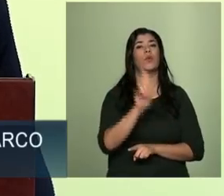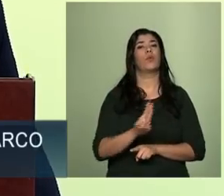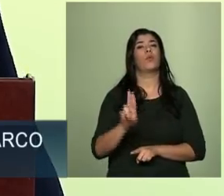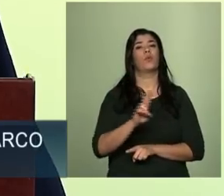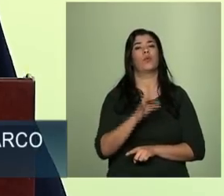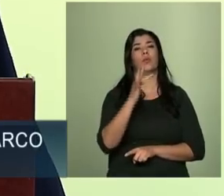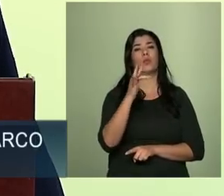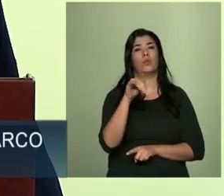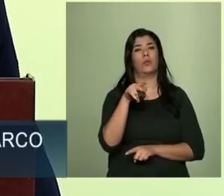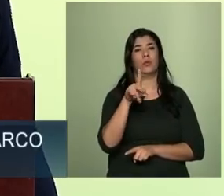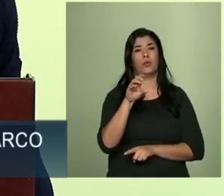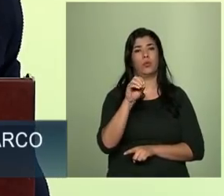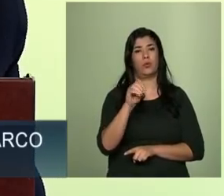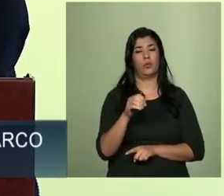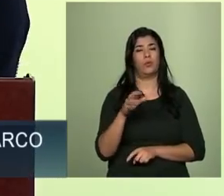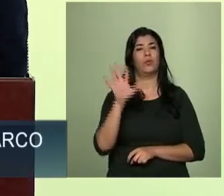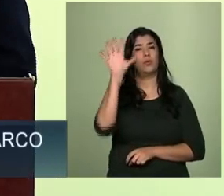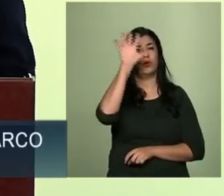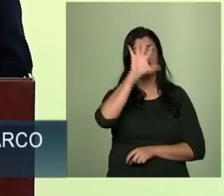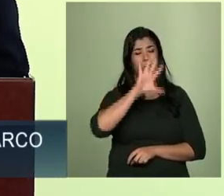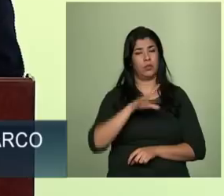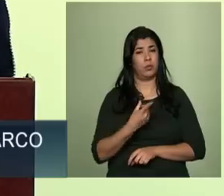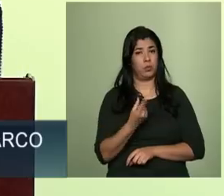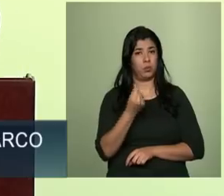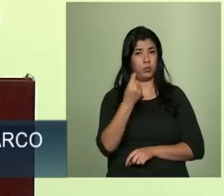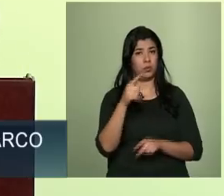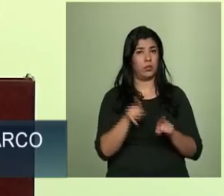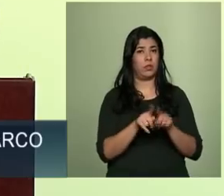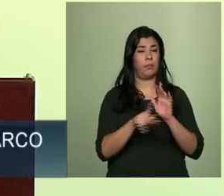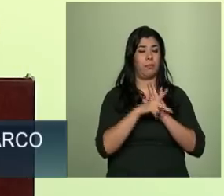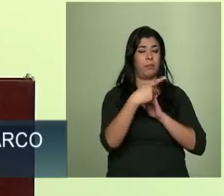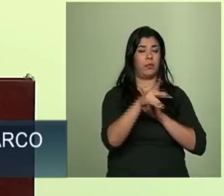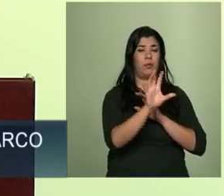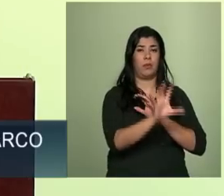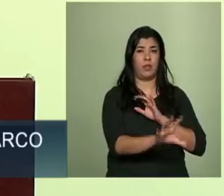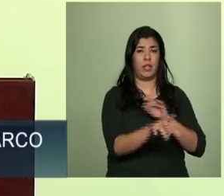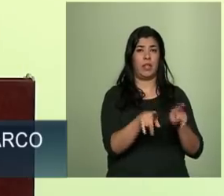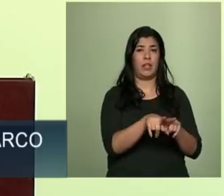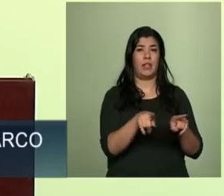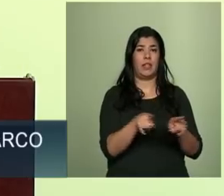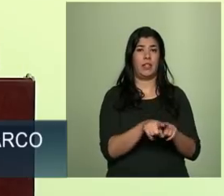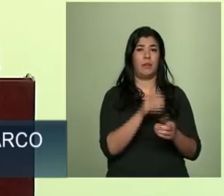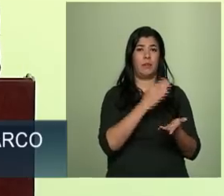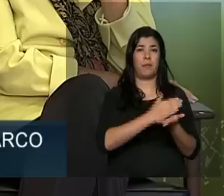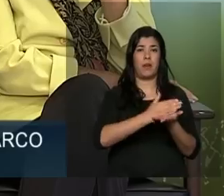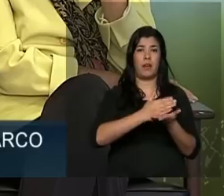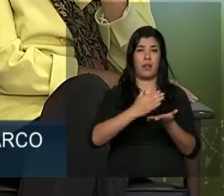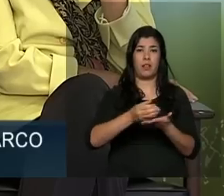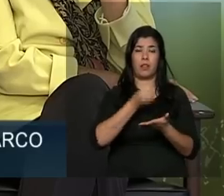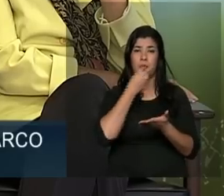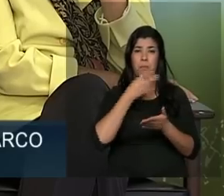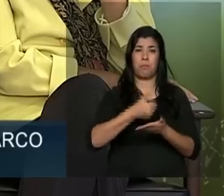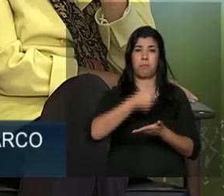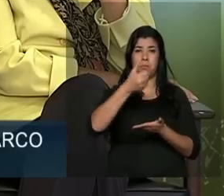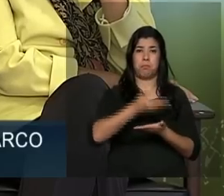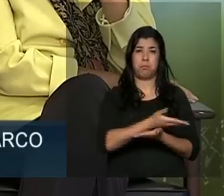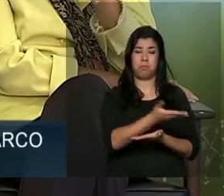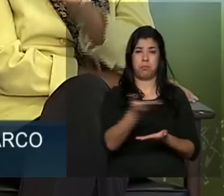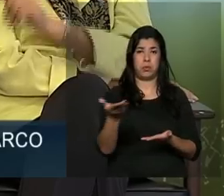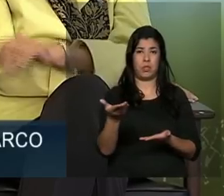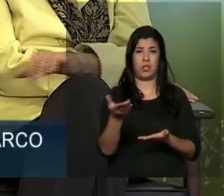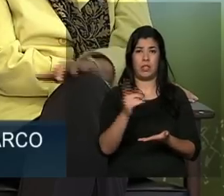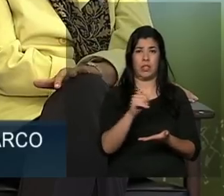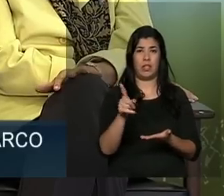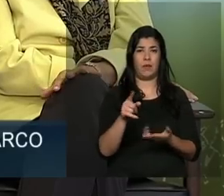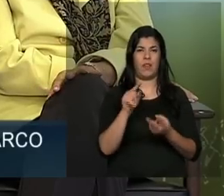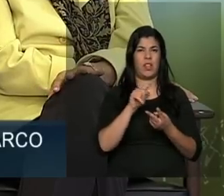Nacional daquilo que diz respeito a eles. Tá? E cria o programa de repartição de benefícios. De fato, não é mais